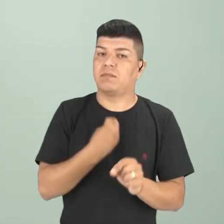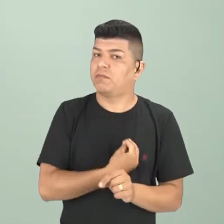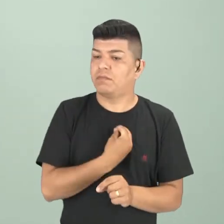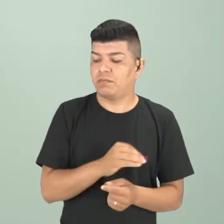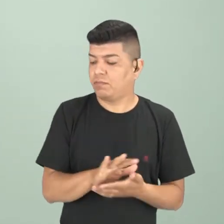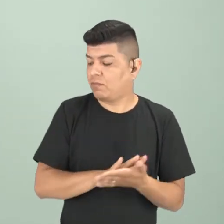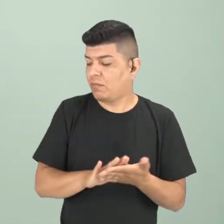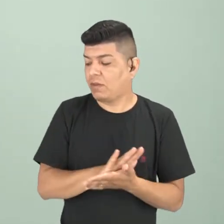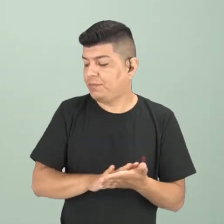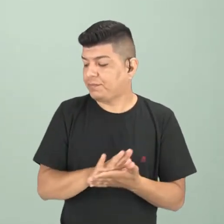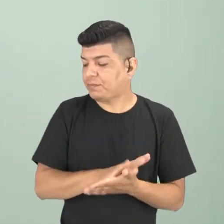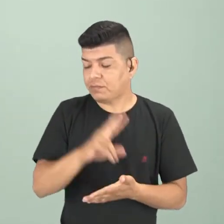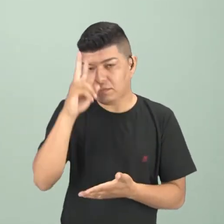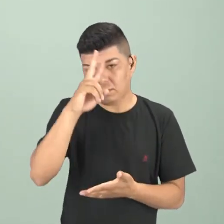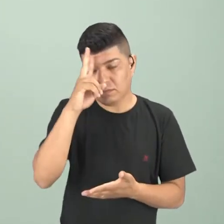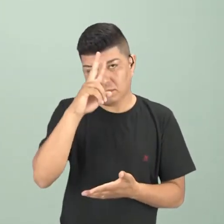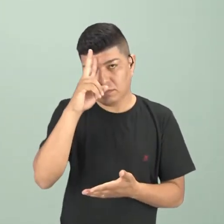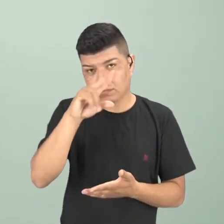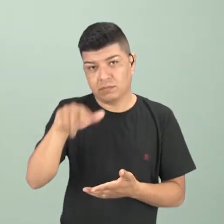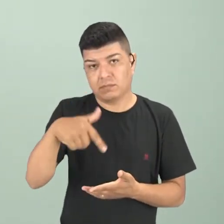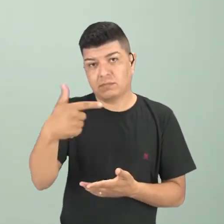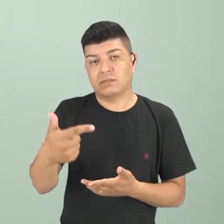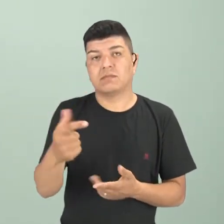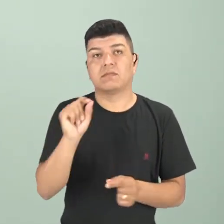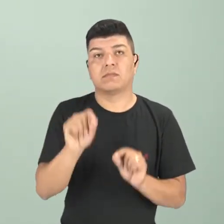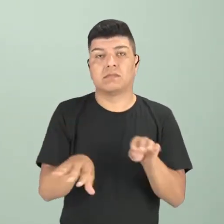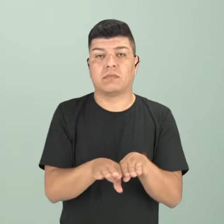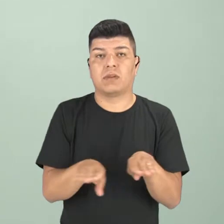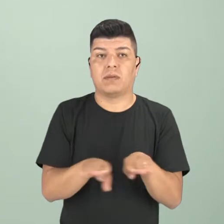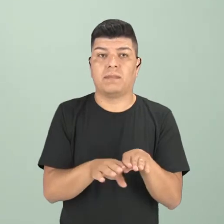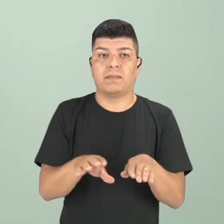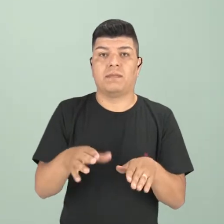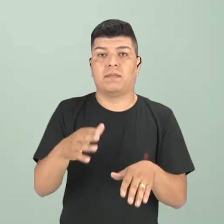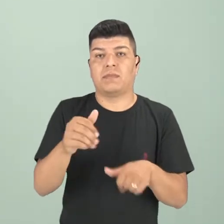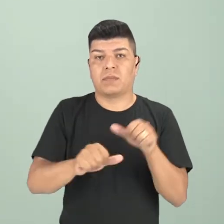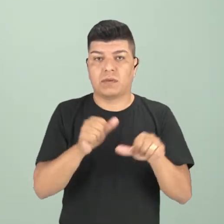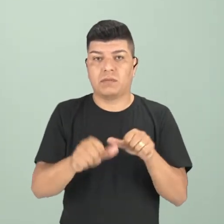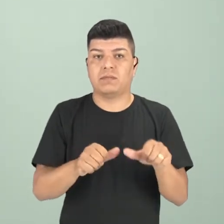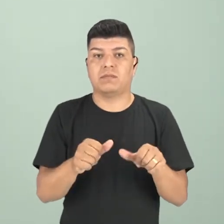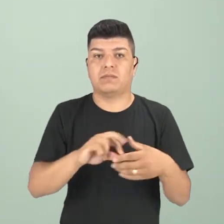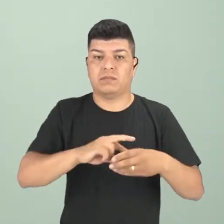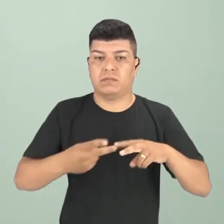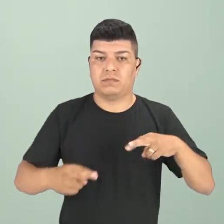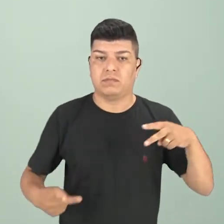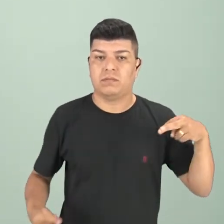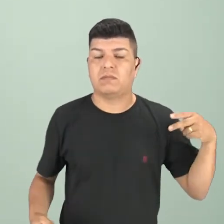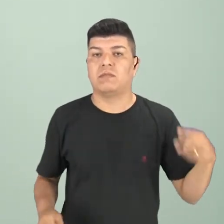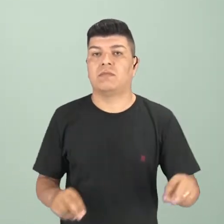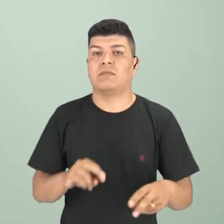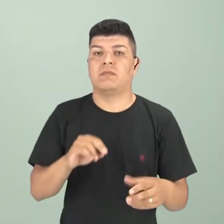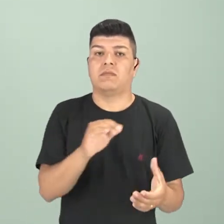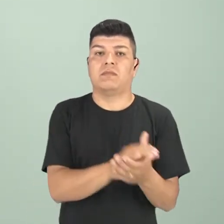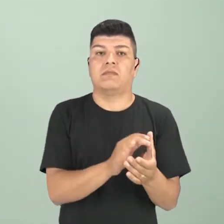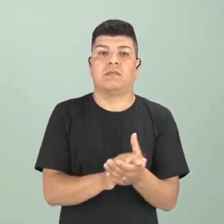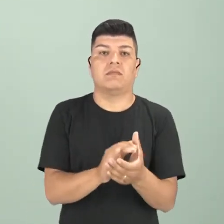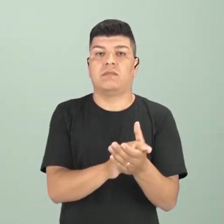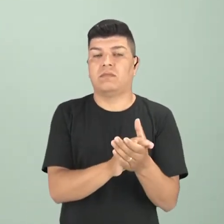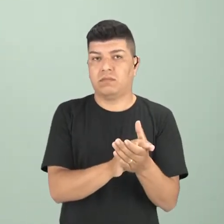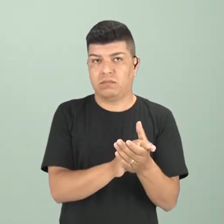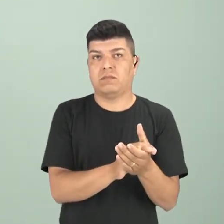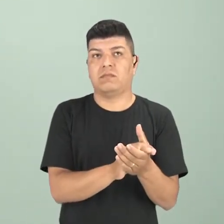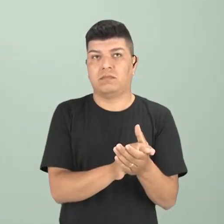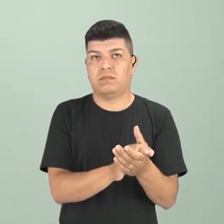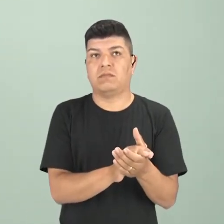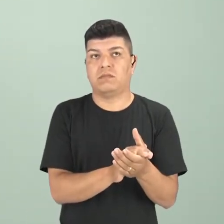deletéria ou seja o que é negativa para seus pés ela não vai sobreviver tá lembre-se que o outro Poder Além da variabilidade